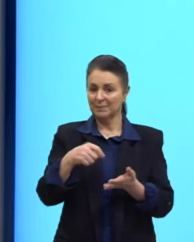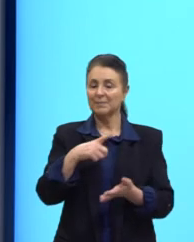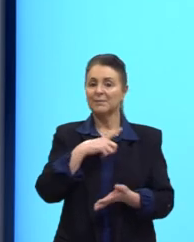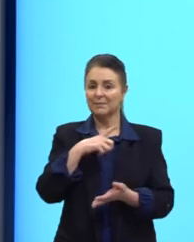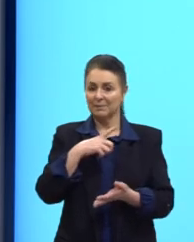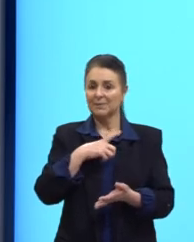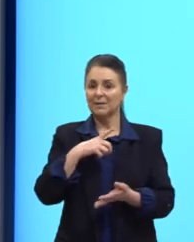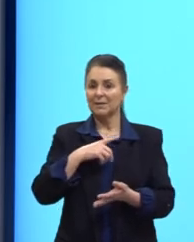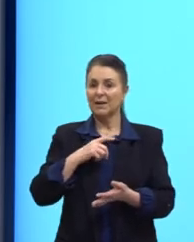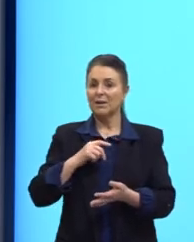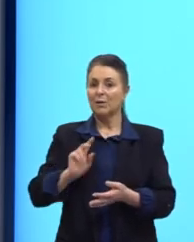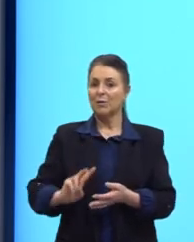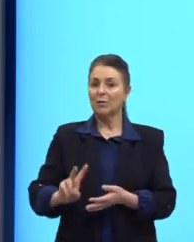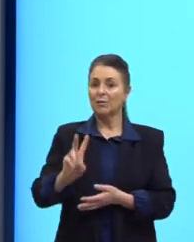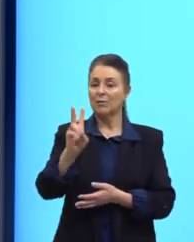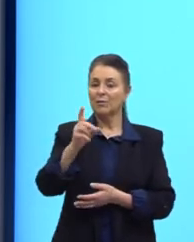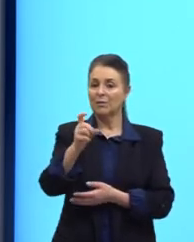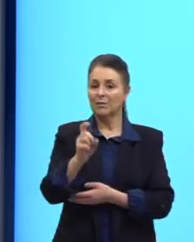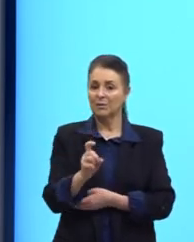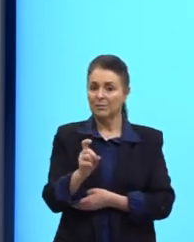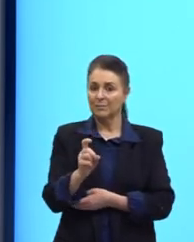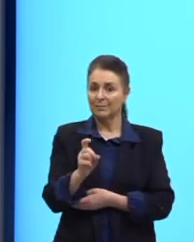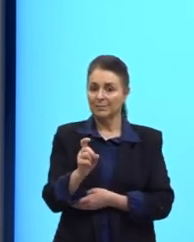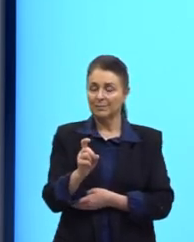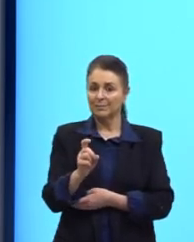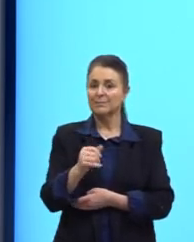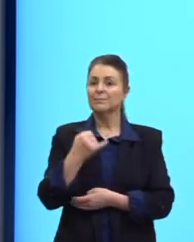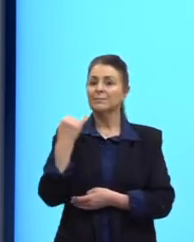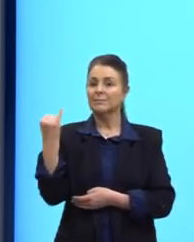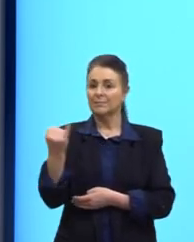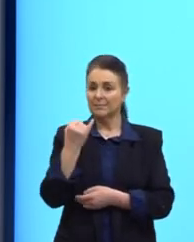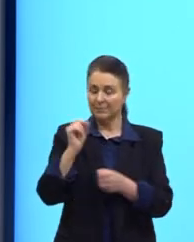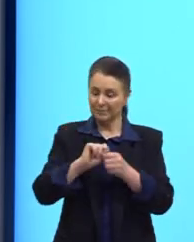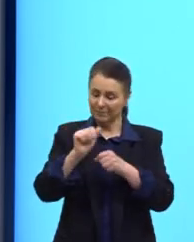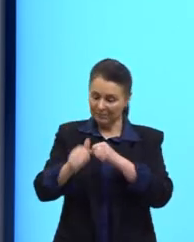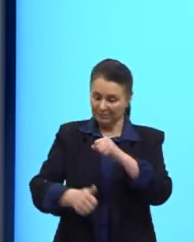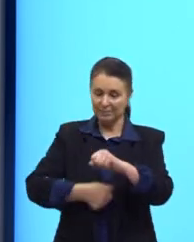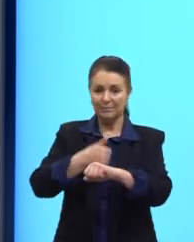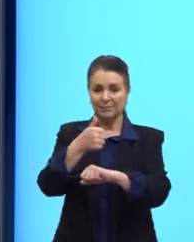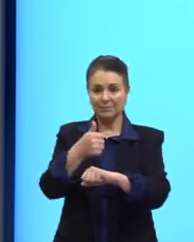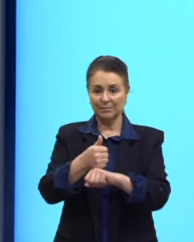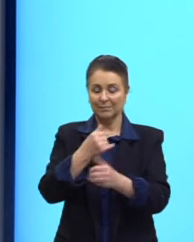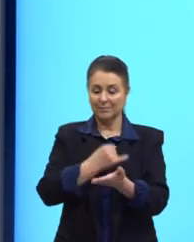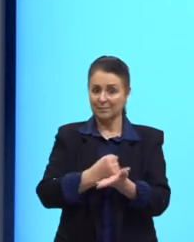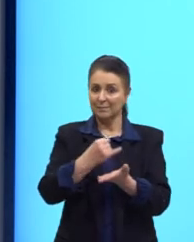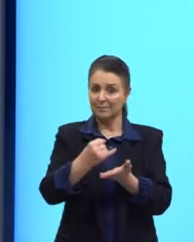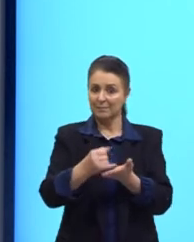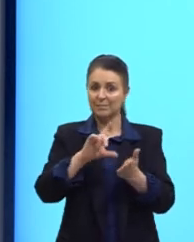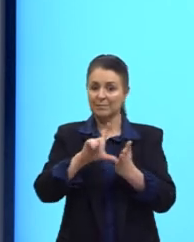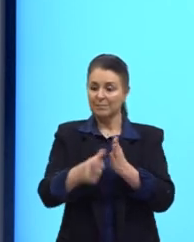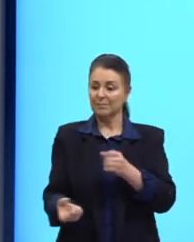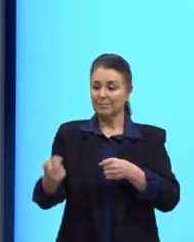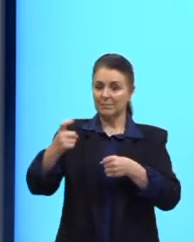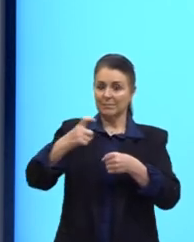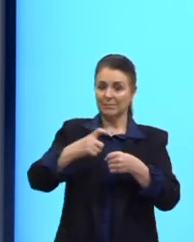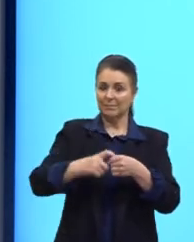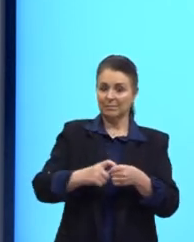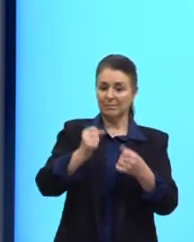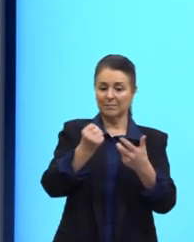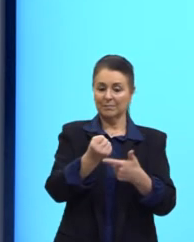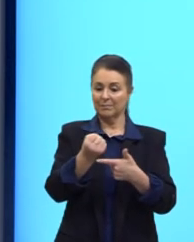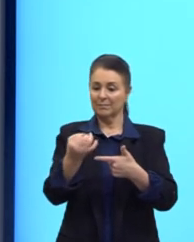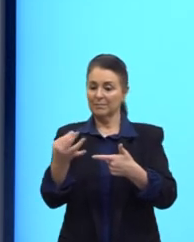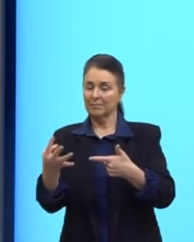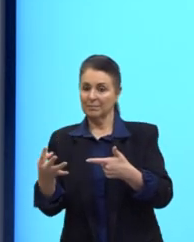determinamos o valor para X então é importante fazer a substituição no início e depois voltar para o logaritmo para